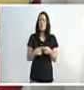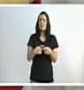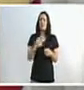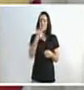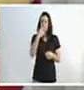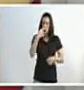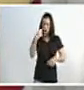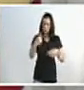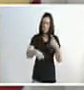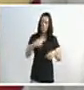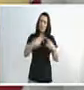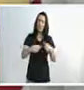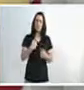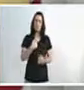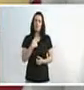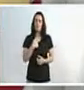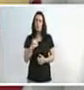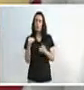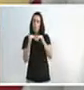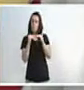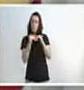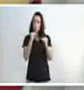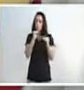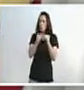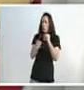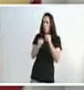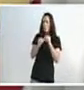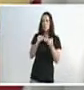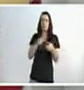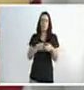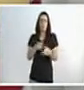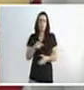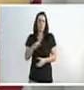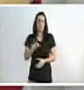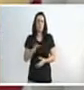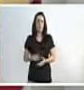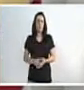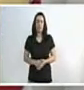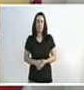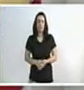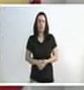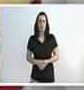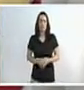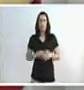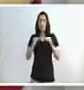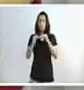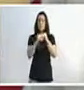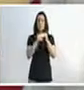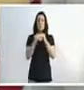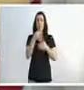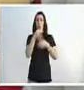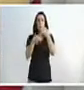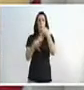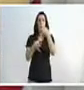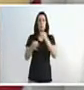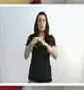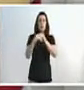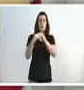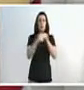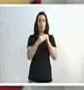debate de quem é contra ou quem é a favor do PT. Infelizmente, o senso comum acabou tomando conta